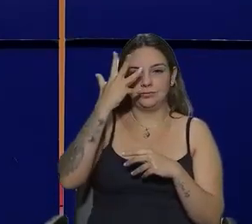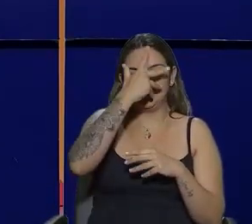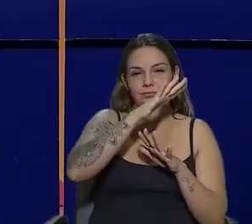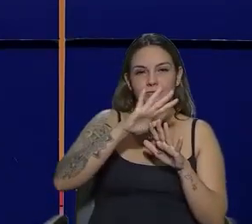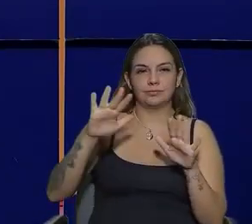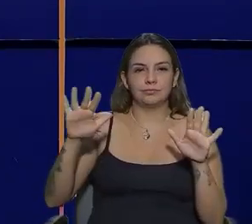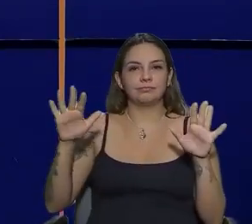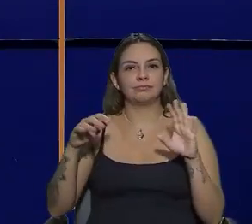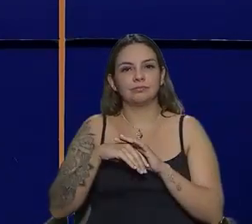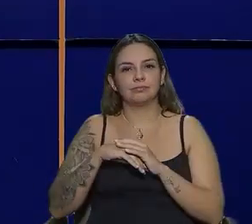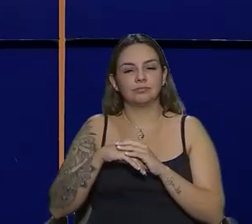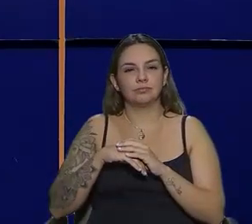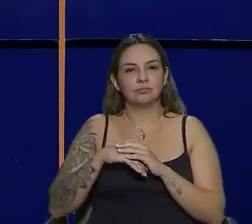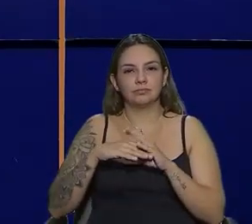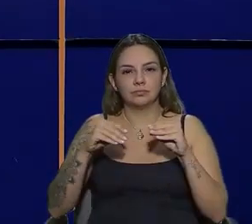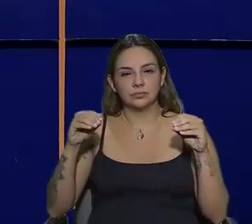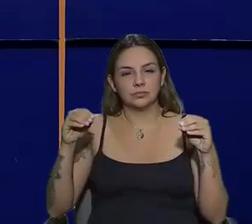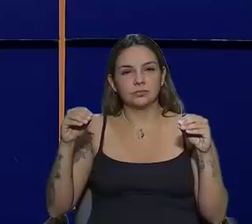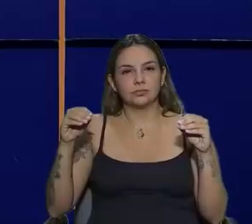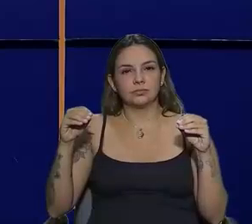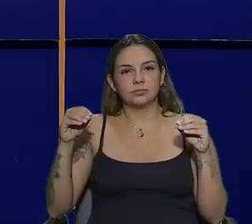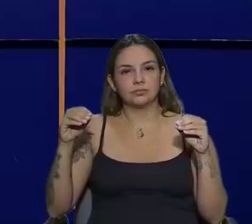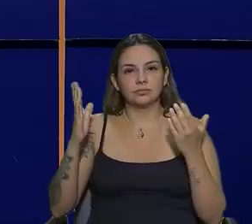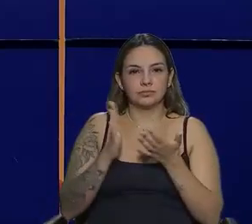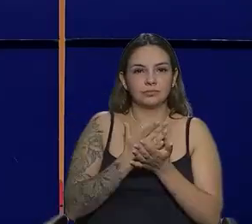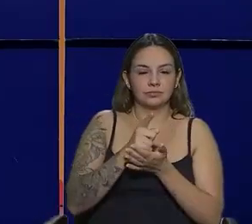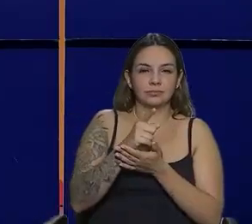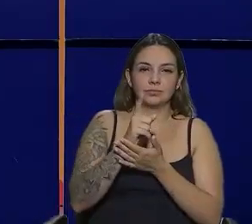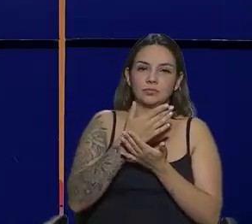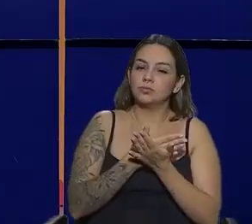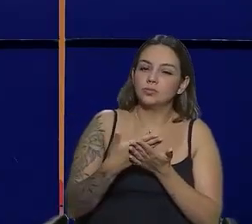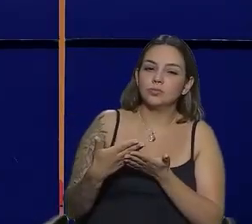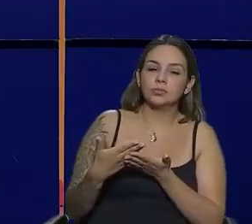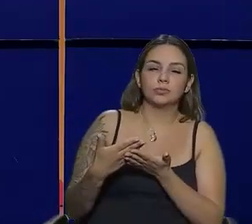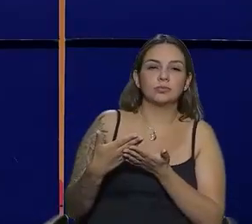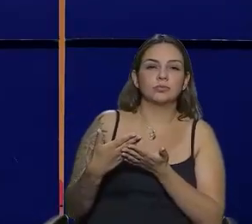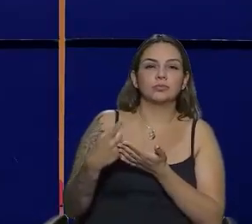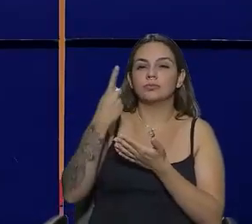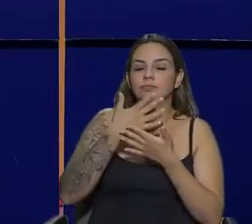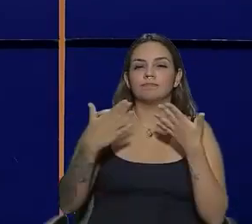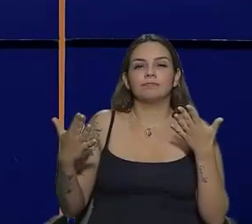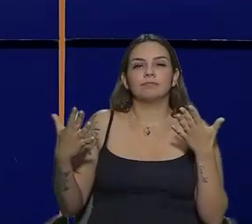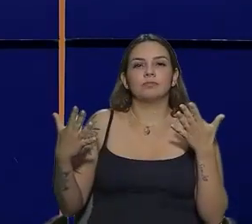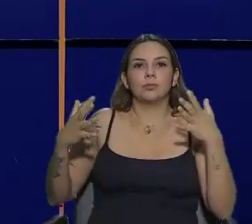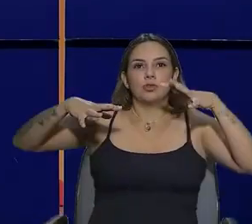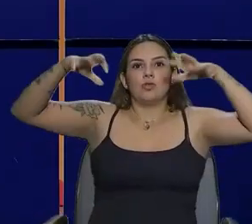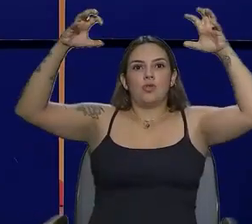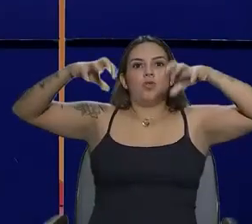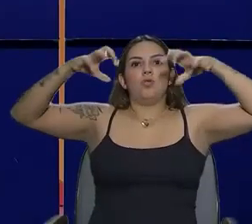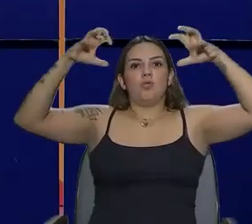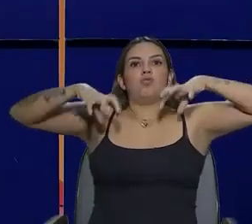exuberância. E em Terra Úmida, o livro ele começa com uma grande